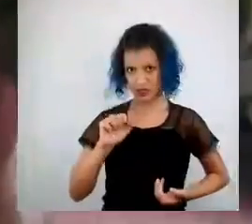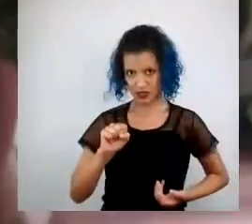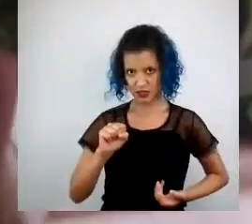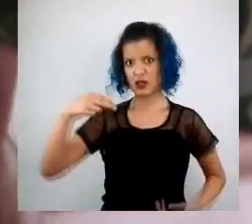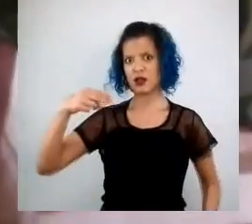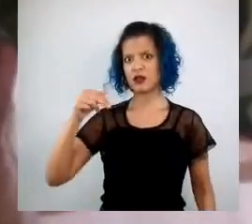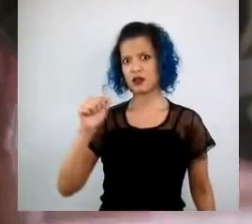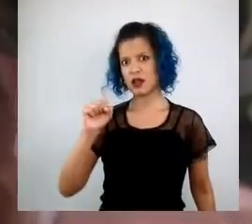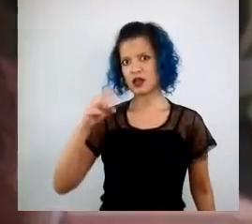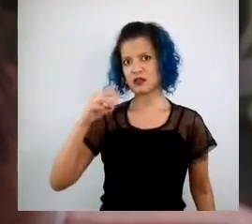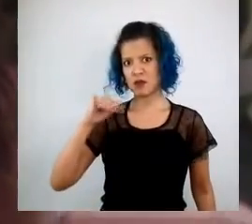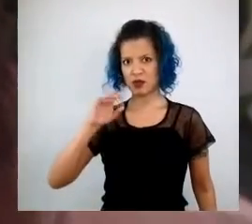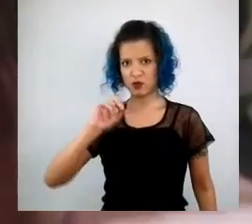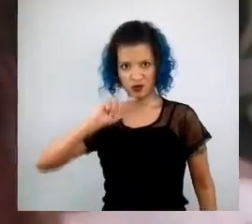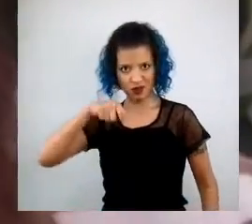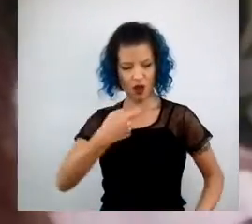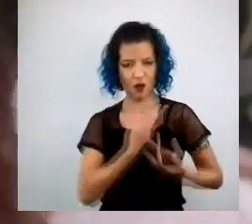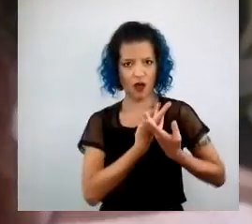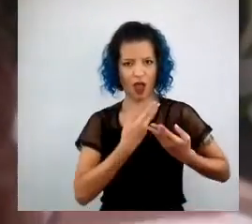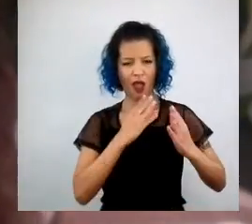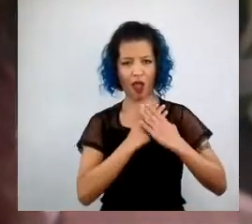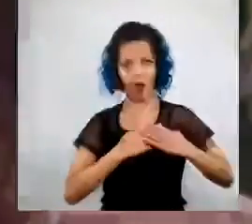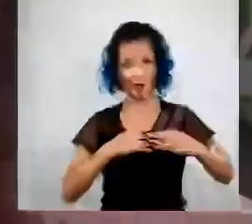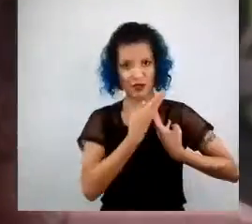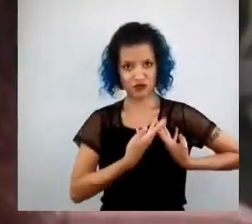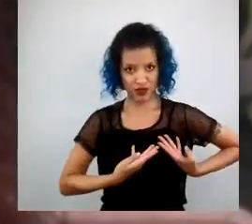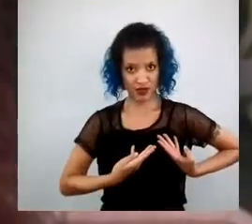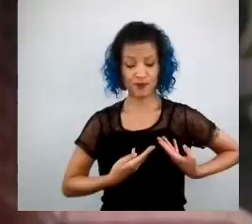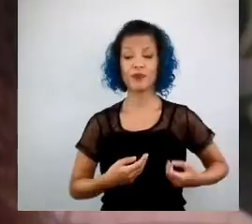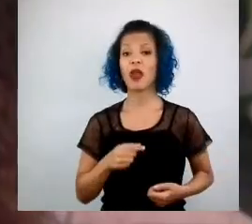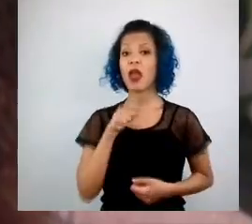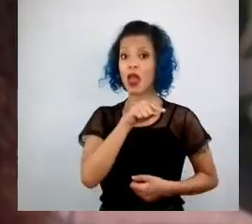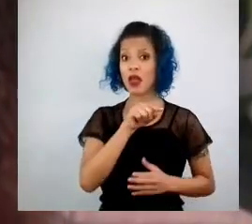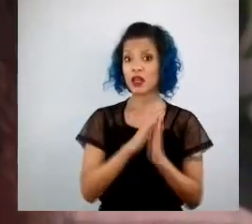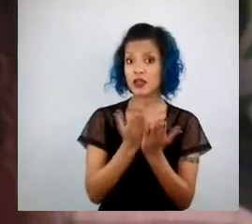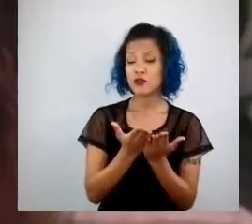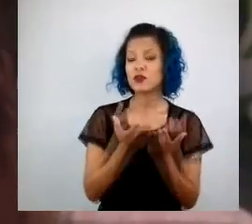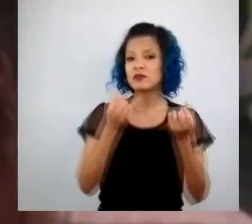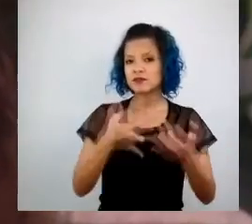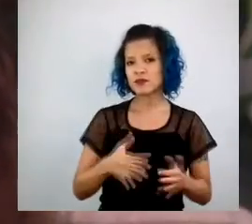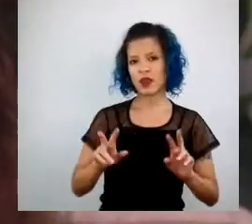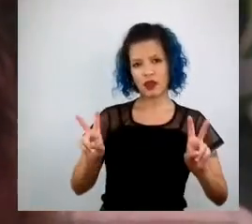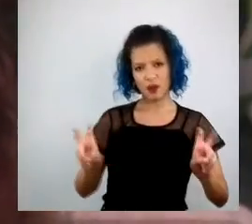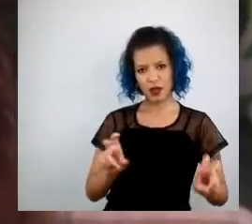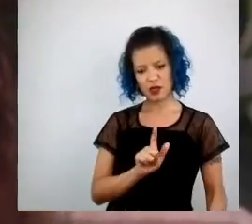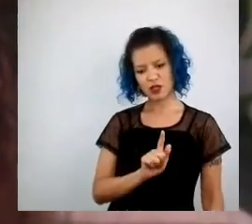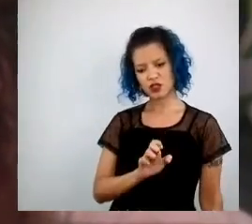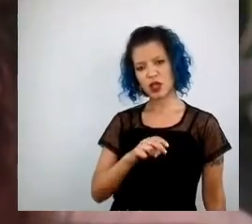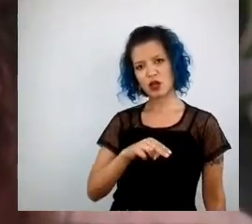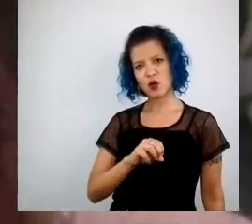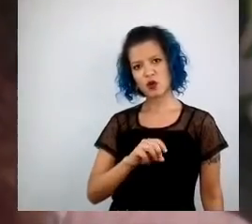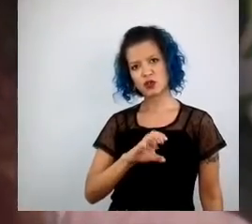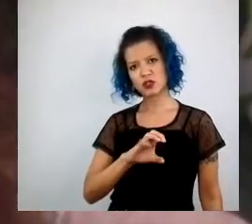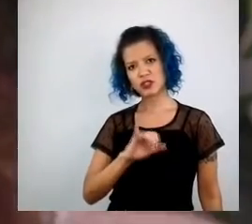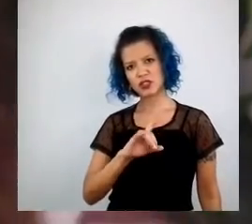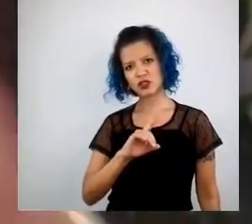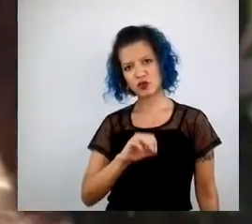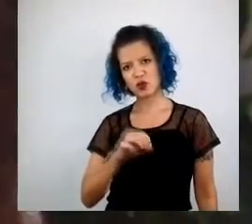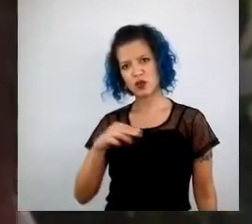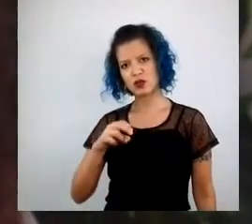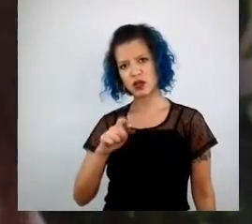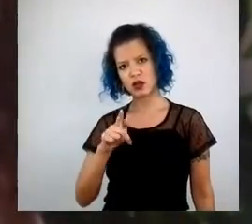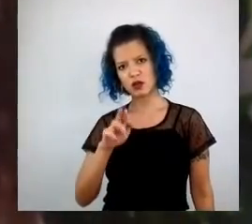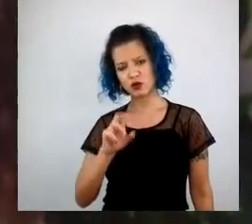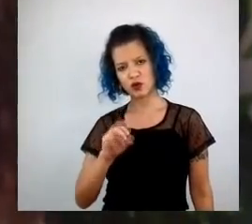o livro Genocídio do Negro do Brasil, que fala que quando